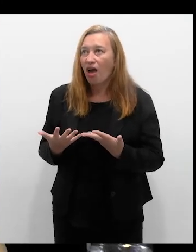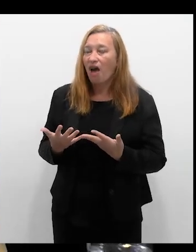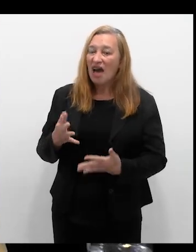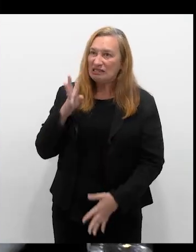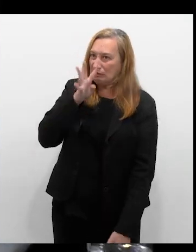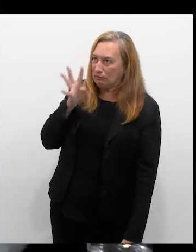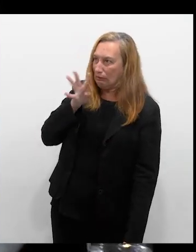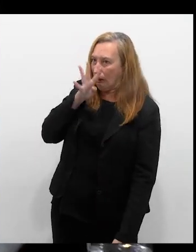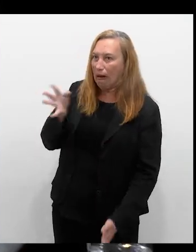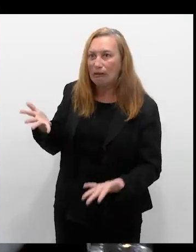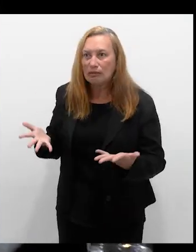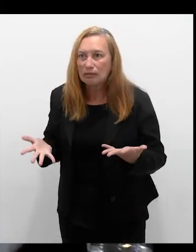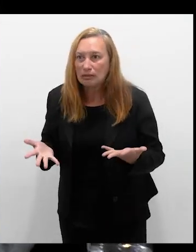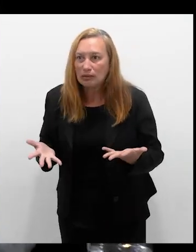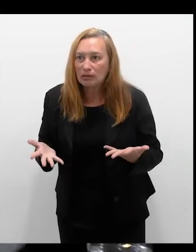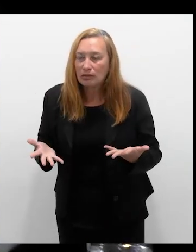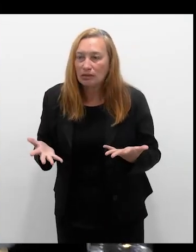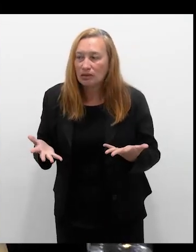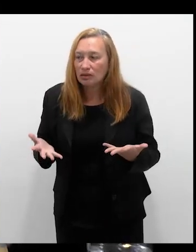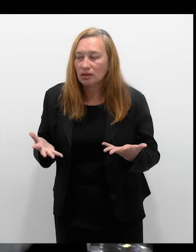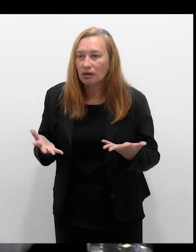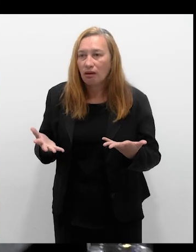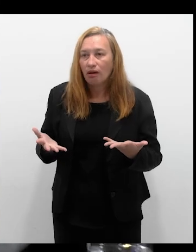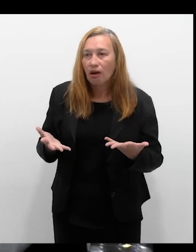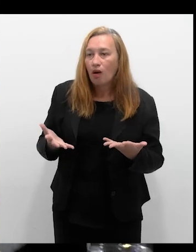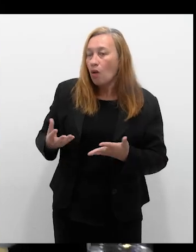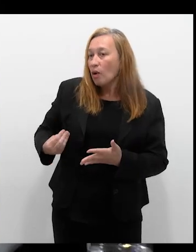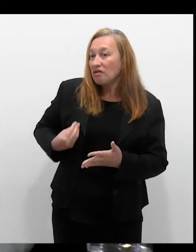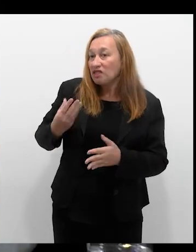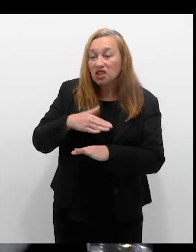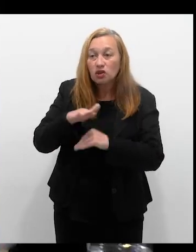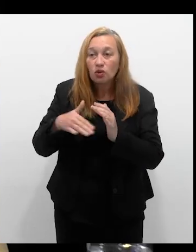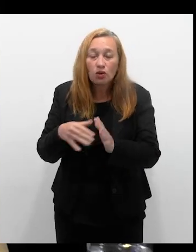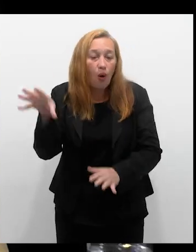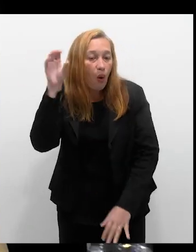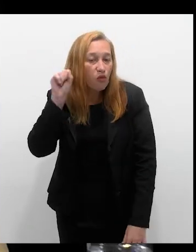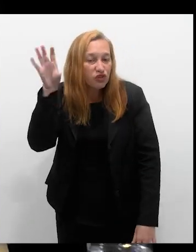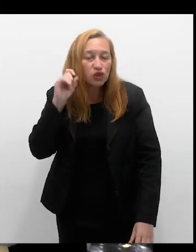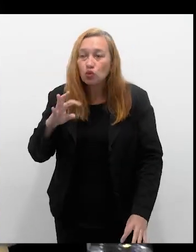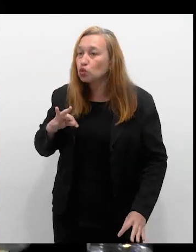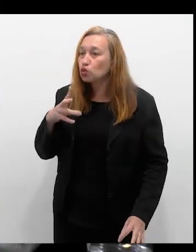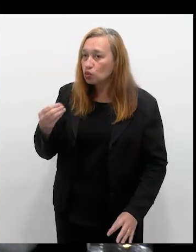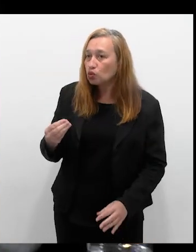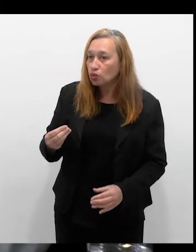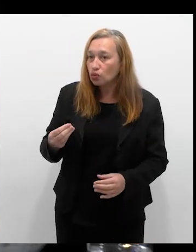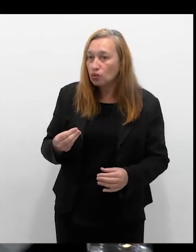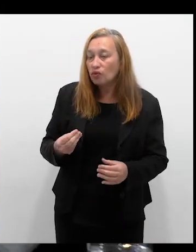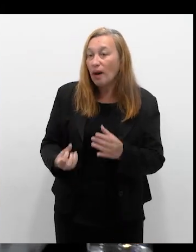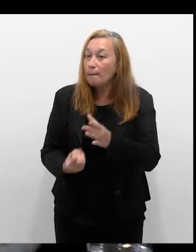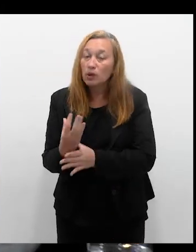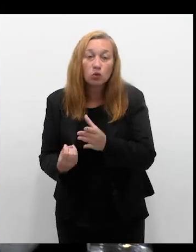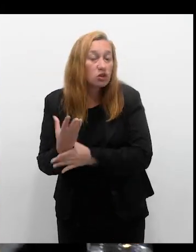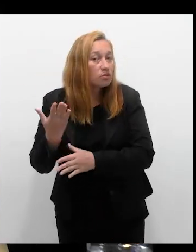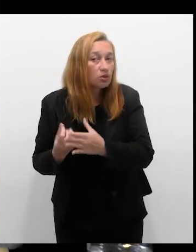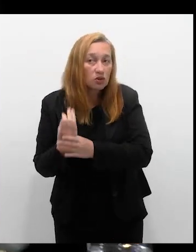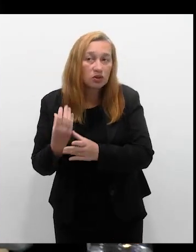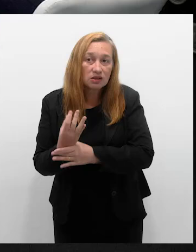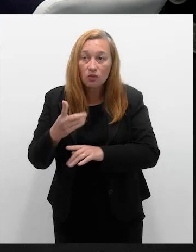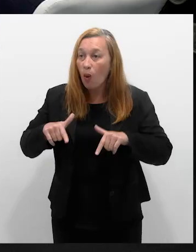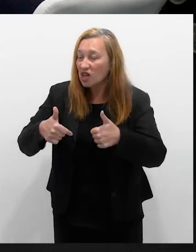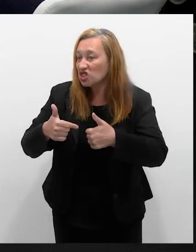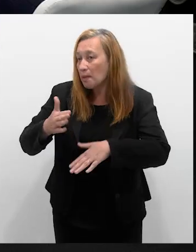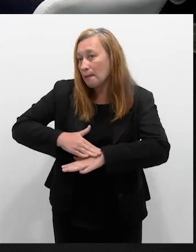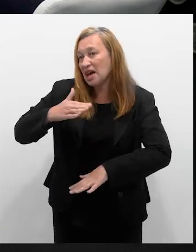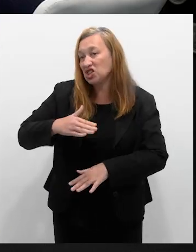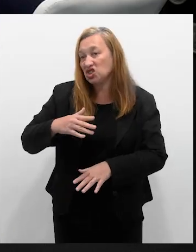dramática, ela é exagerada. E uma vida inteira sendo vivida escutando esse tipo de coisa vai produzir invariavelmente